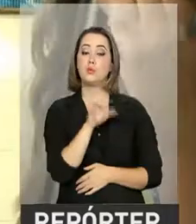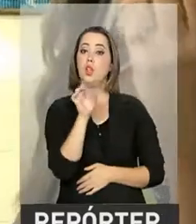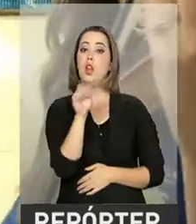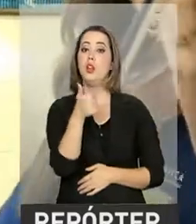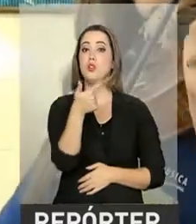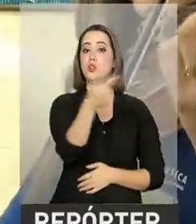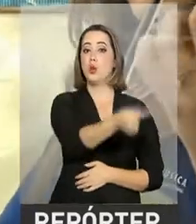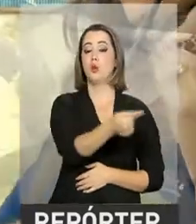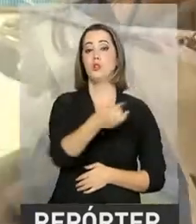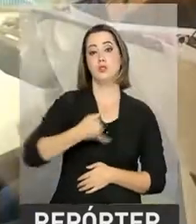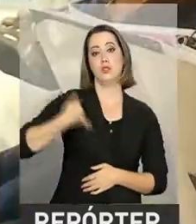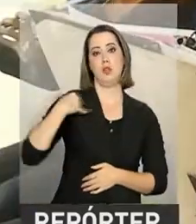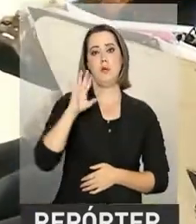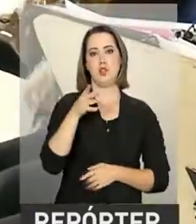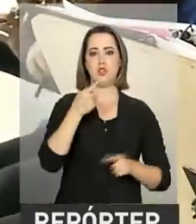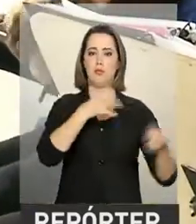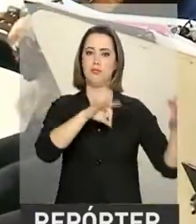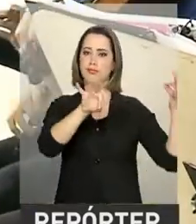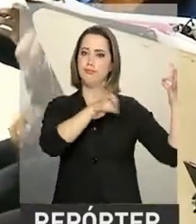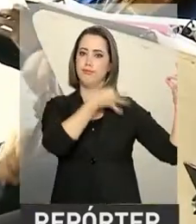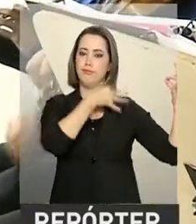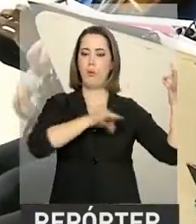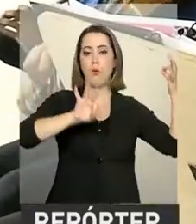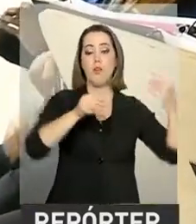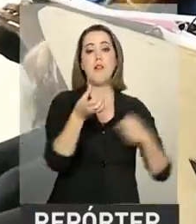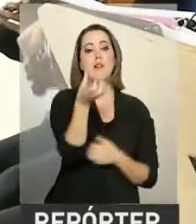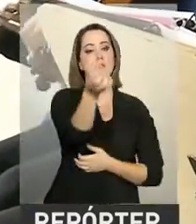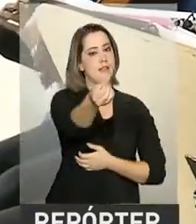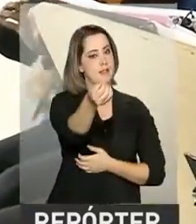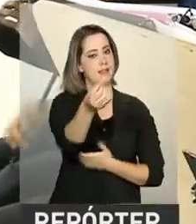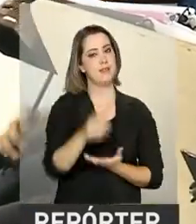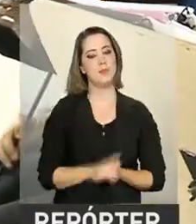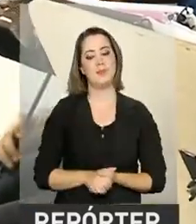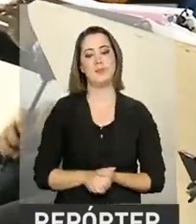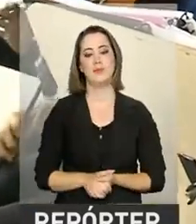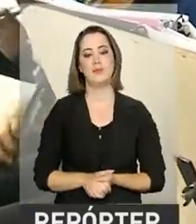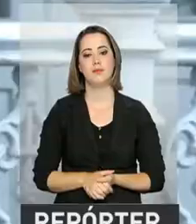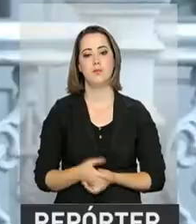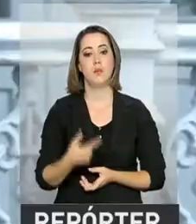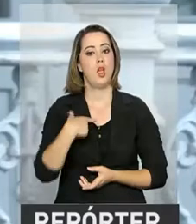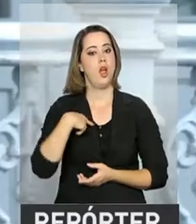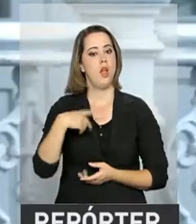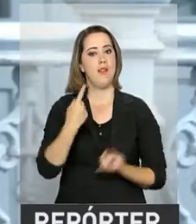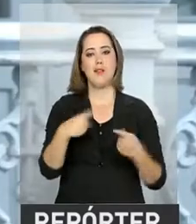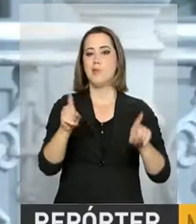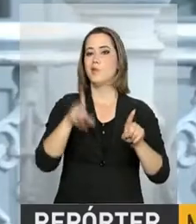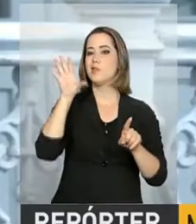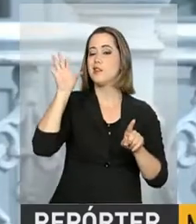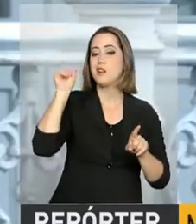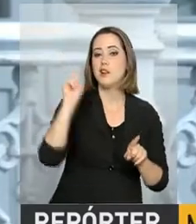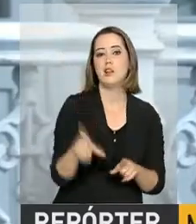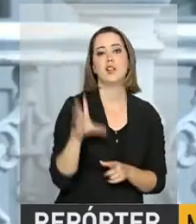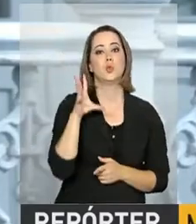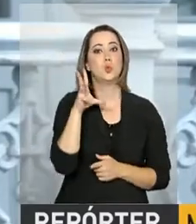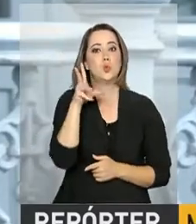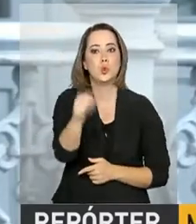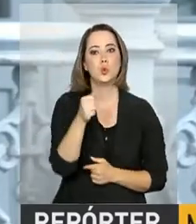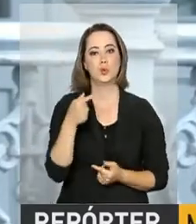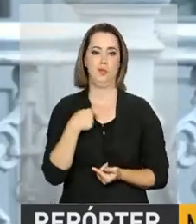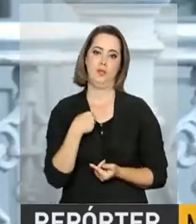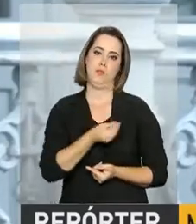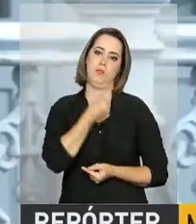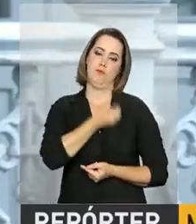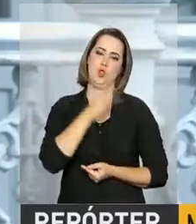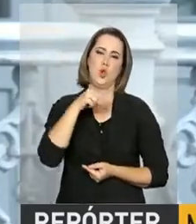toca violino há 6. Paixão que quer levar para a vida toda. A música para mim é tudo, porque eu nunca imaginei tocar violino,